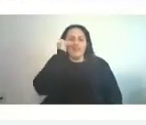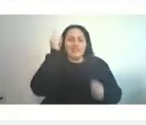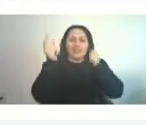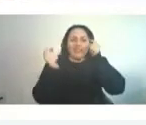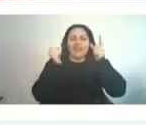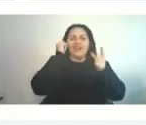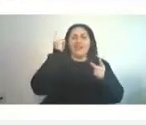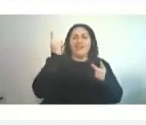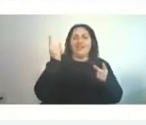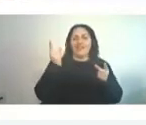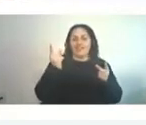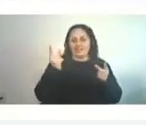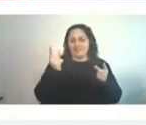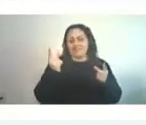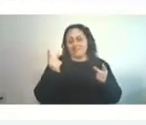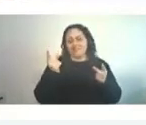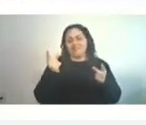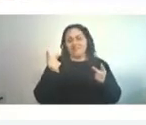criativamente, né,